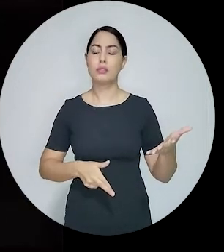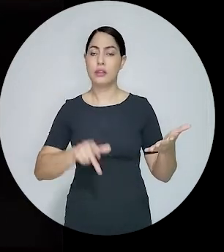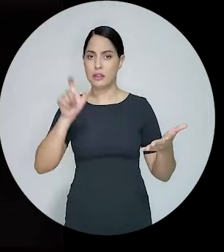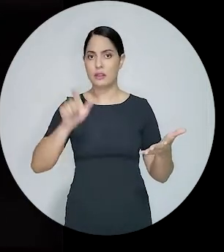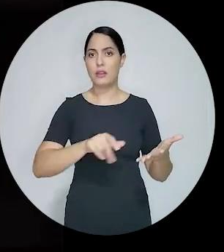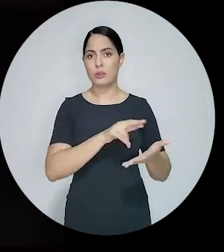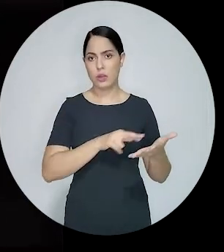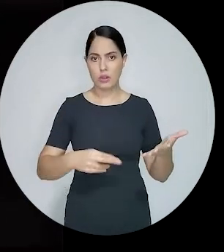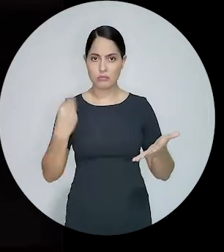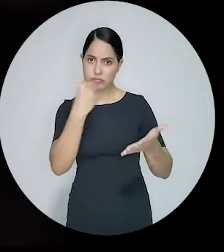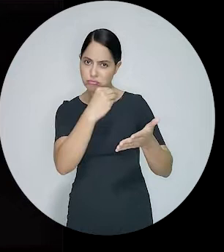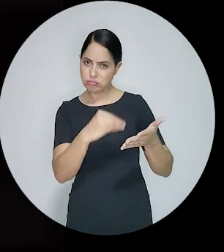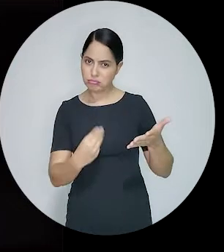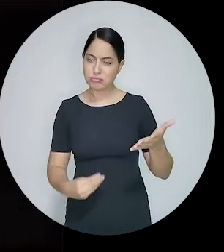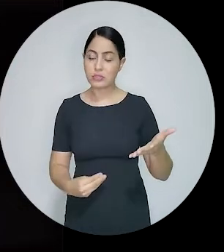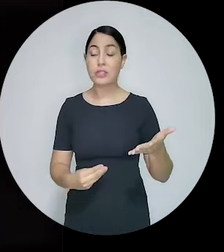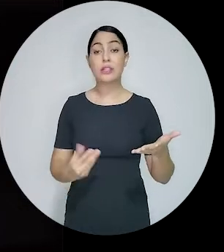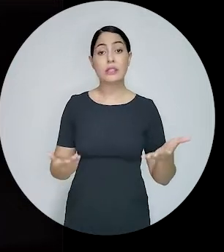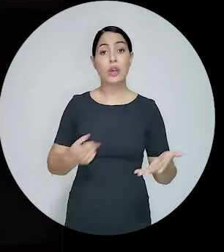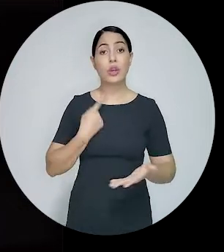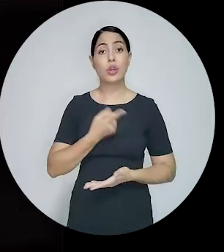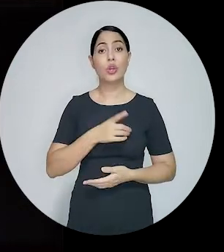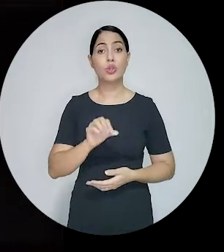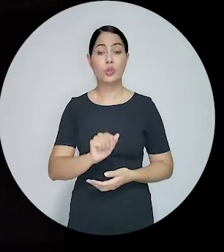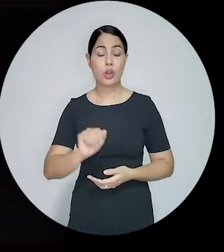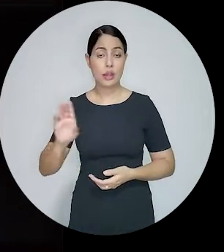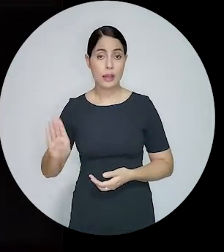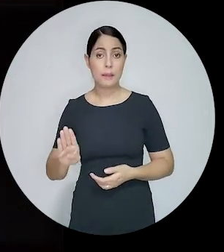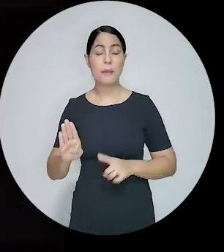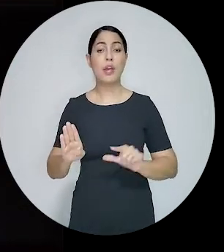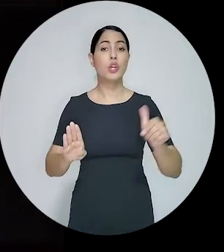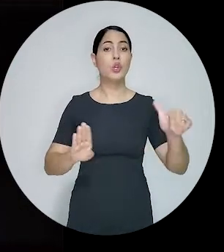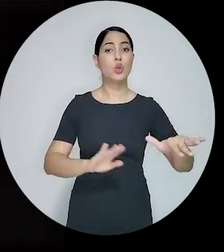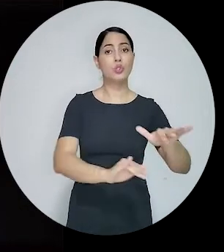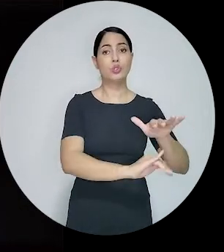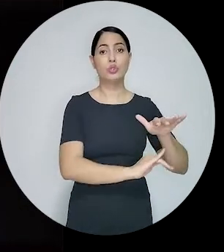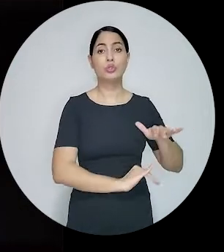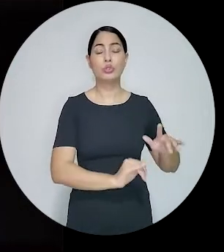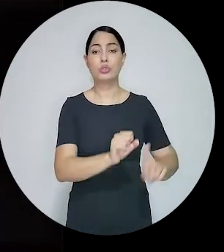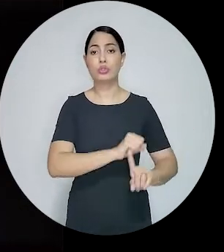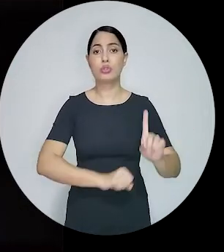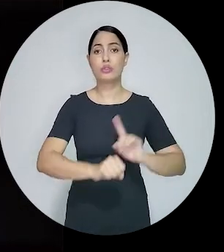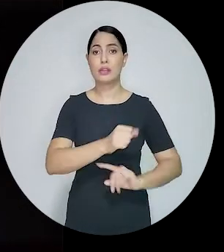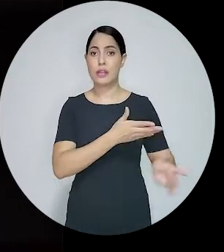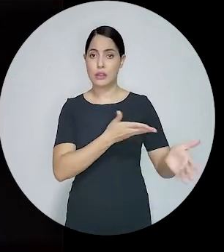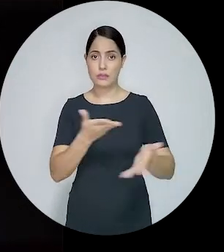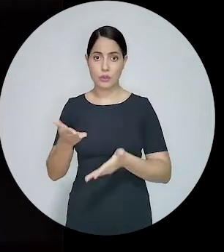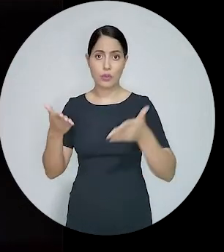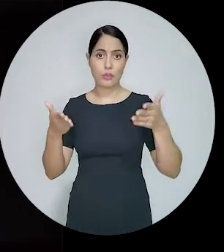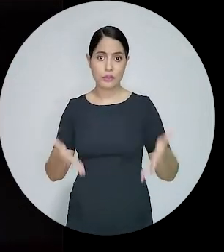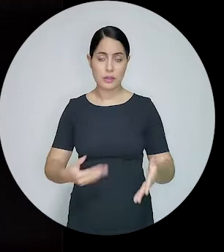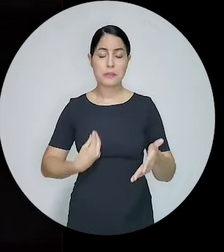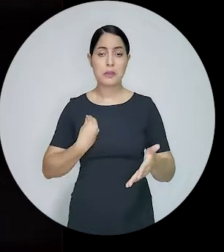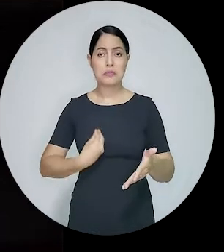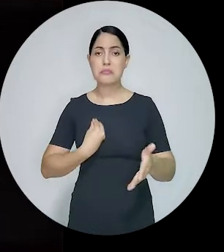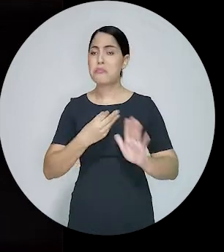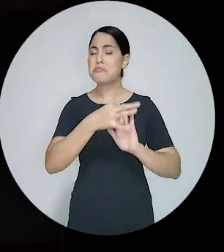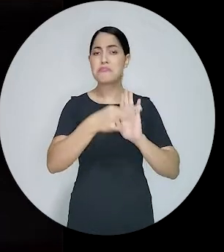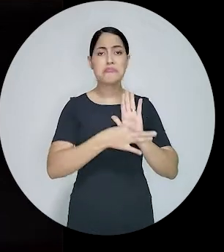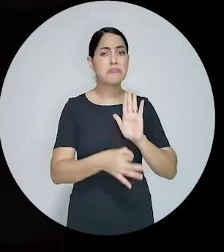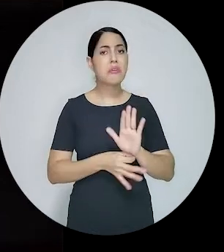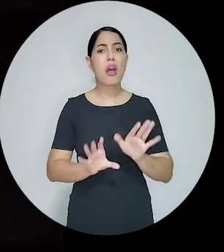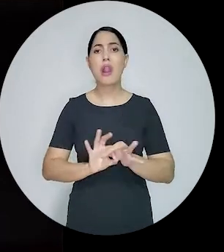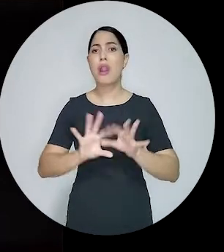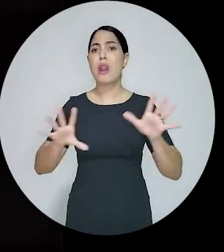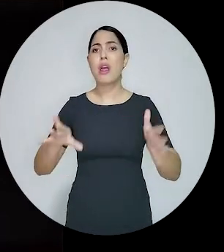e a Ordem dos Advogados do Brasil, assim como as outras organizações da sociedade civil convidadas, podem